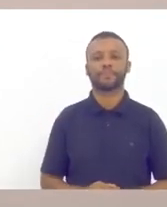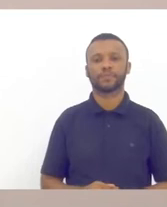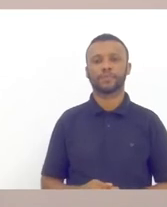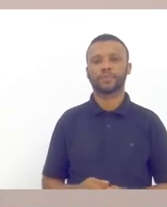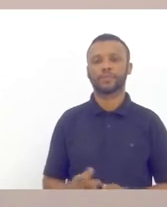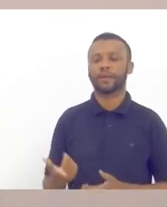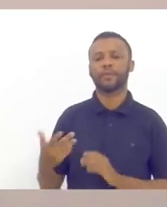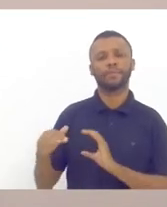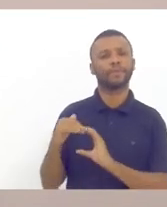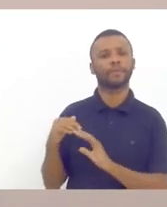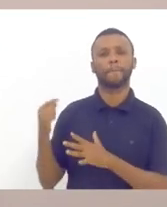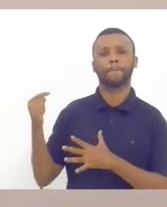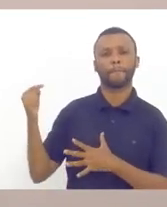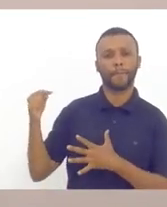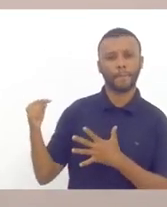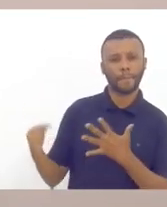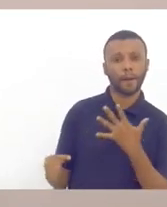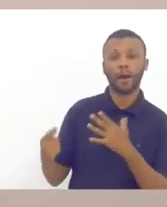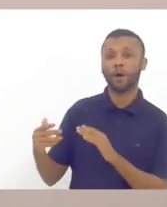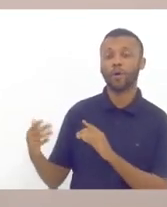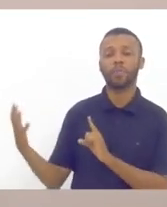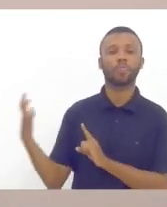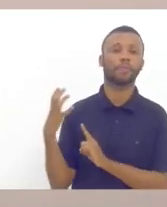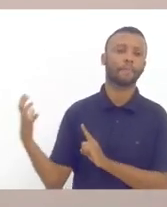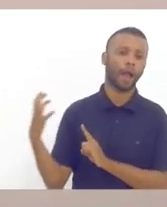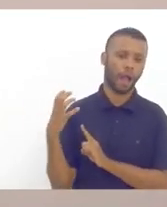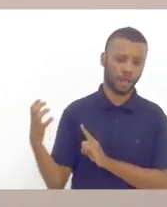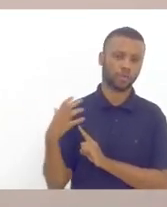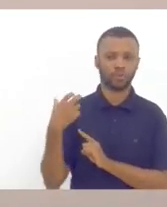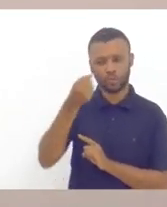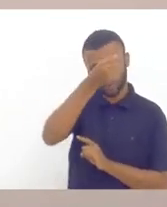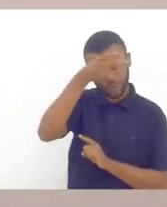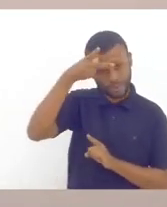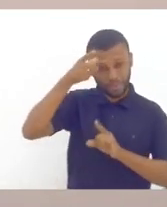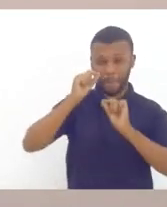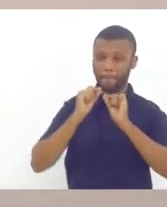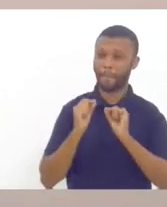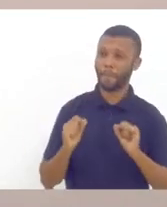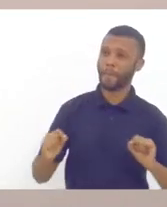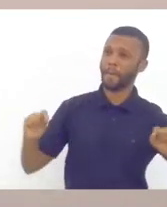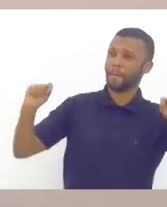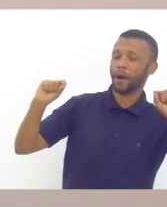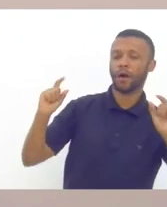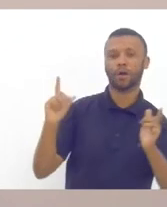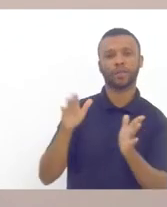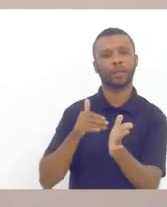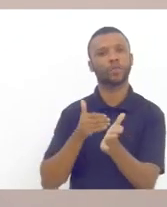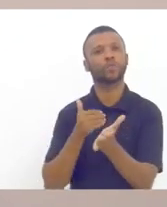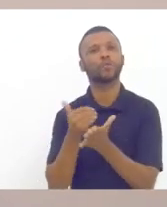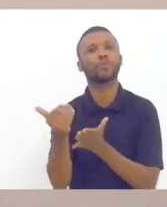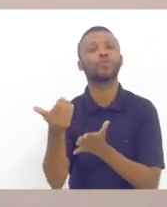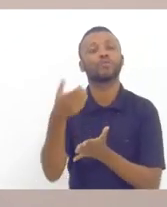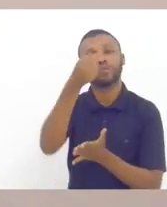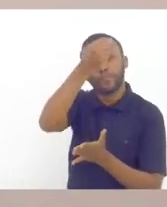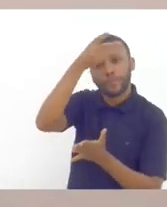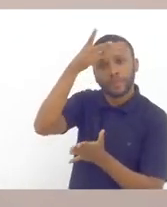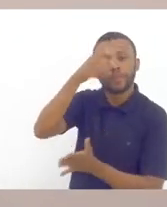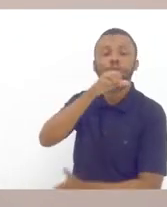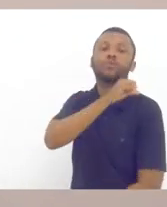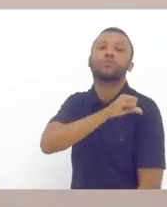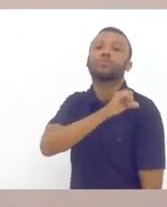impactos nos demais municípios da introdução do município do Rio de Janeiro